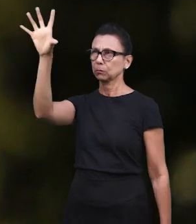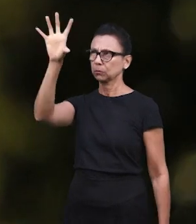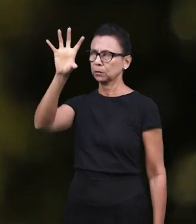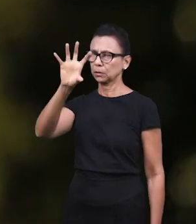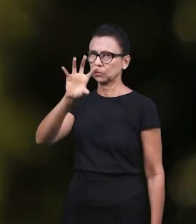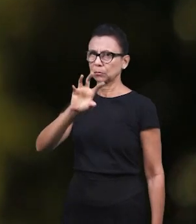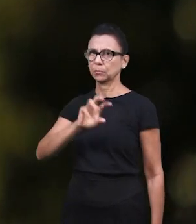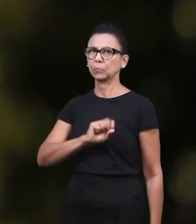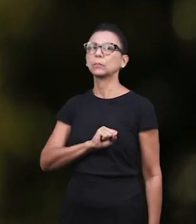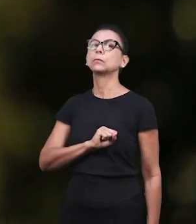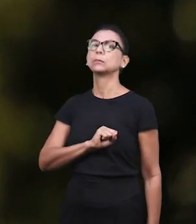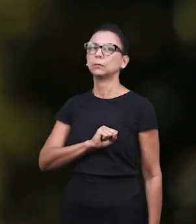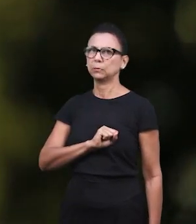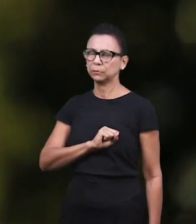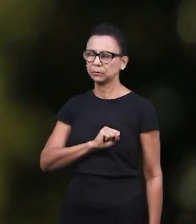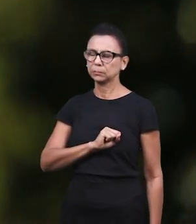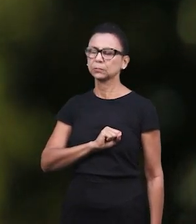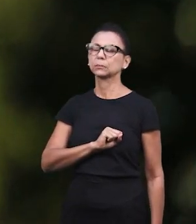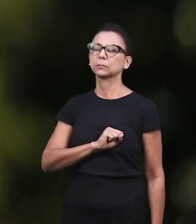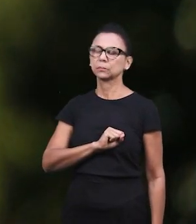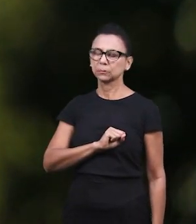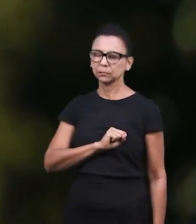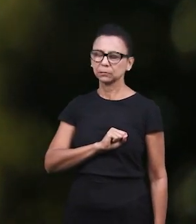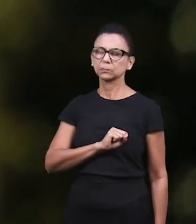Deus e no seu